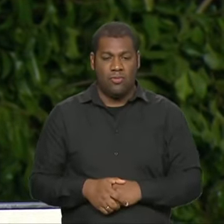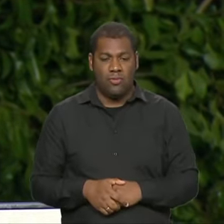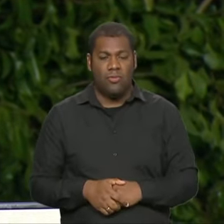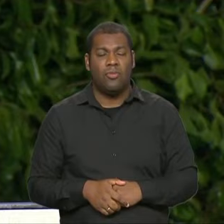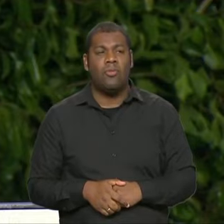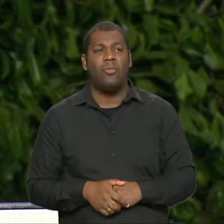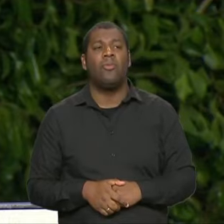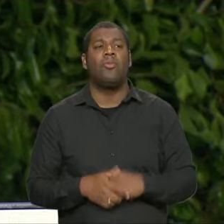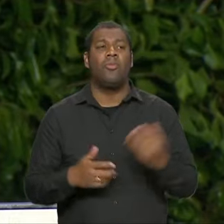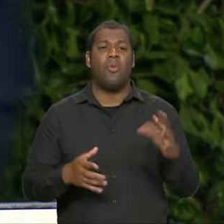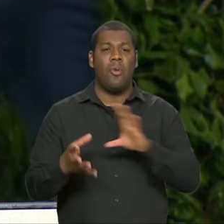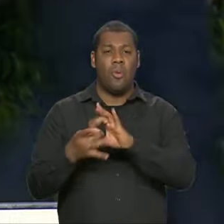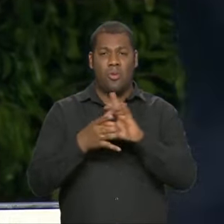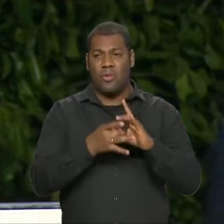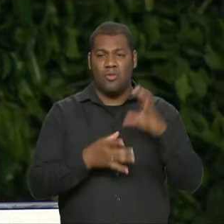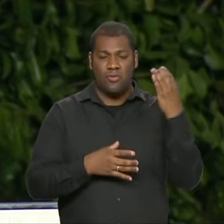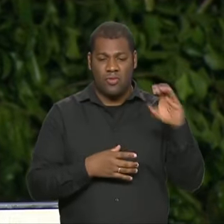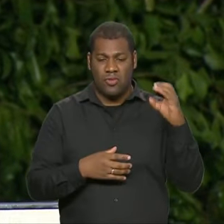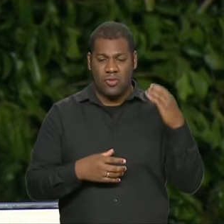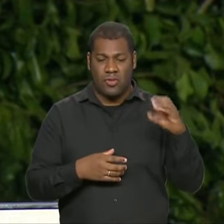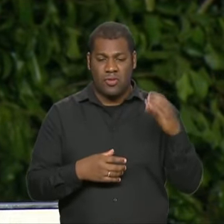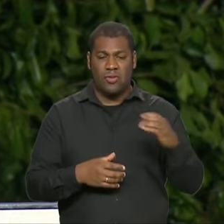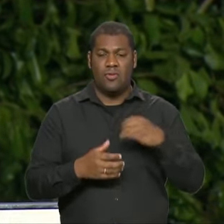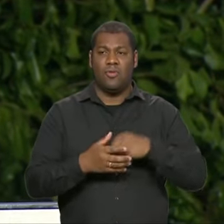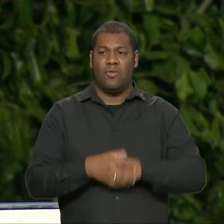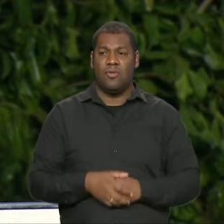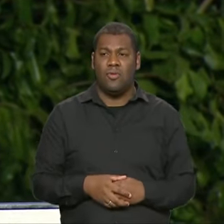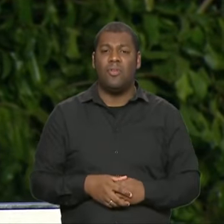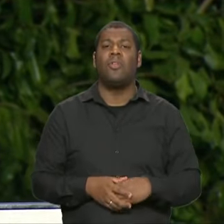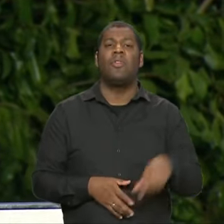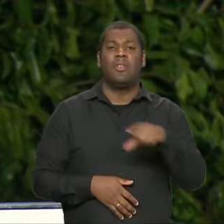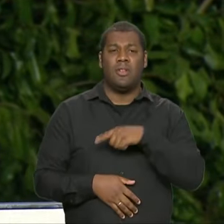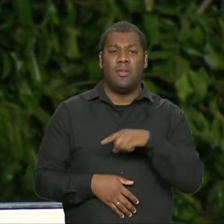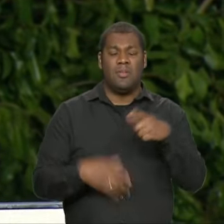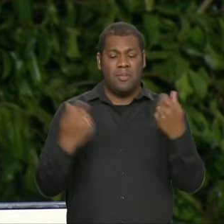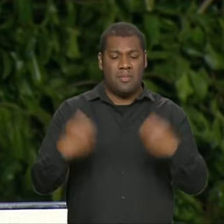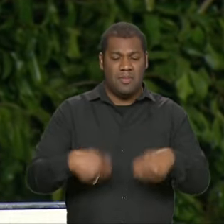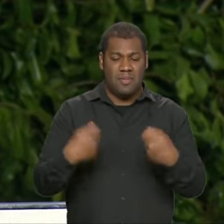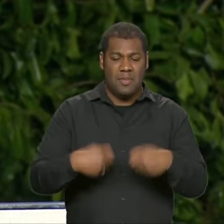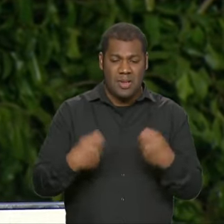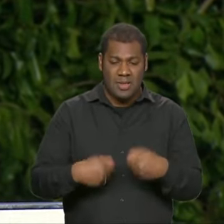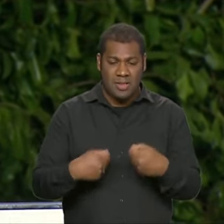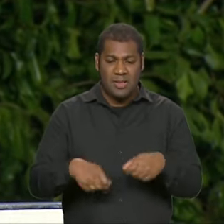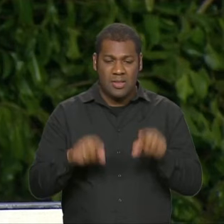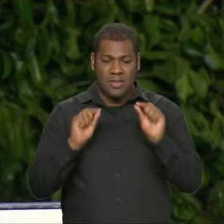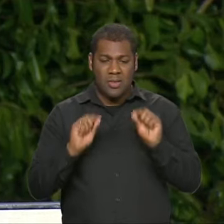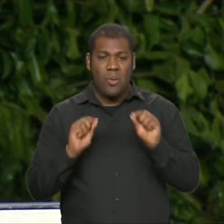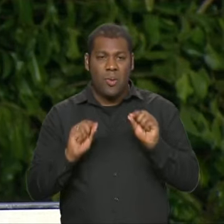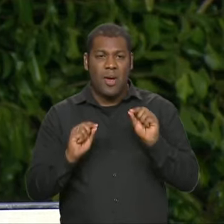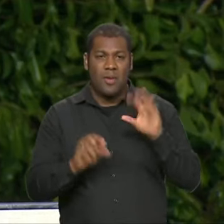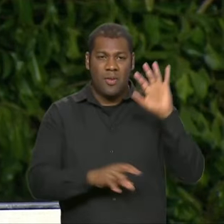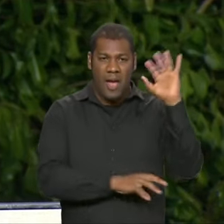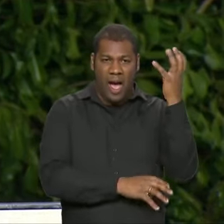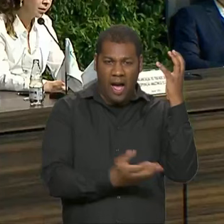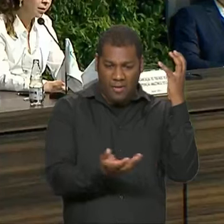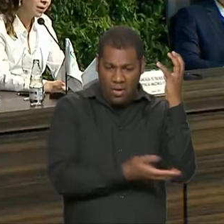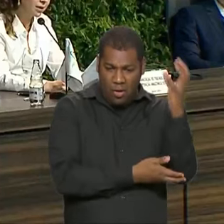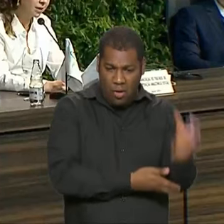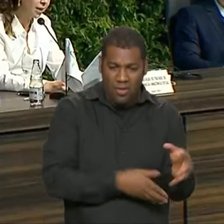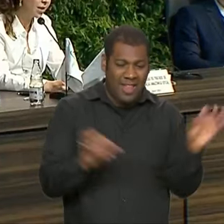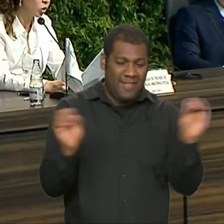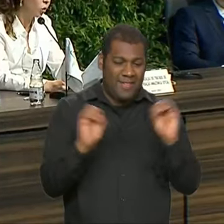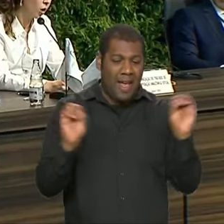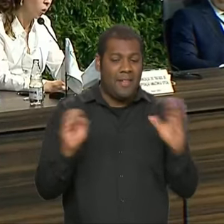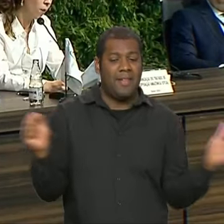cenários científicos mostram que existe uma necessidade de um desmatamento zero até 2030 e,